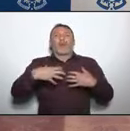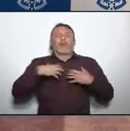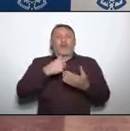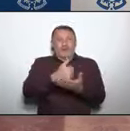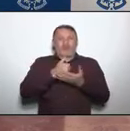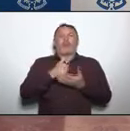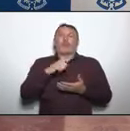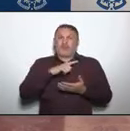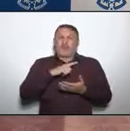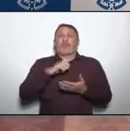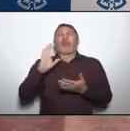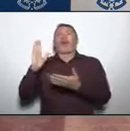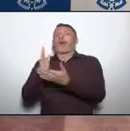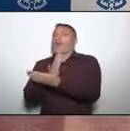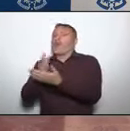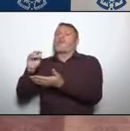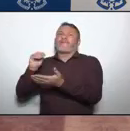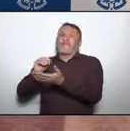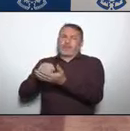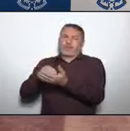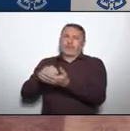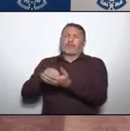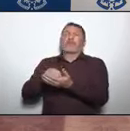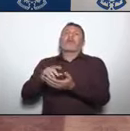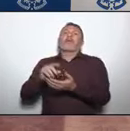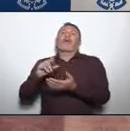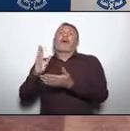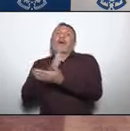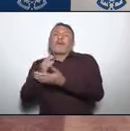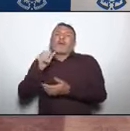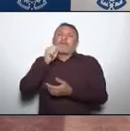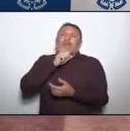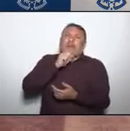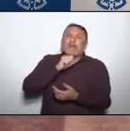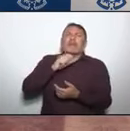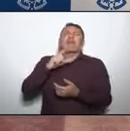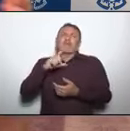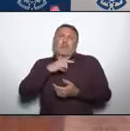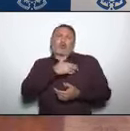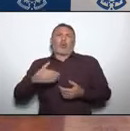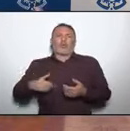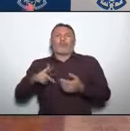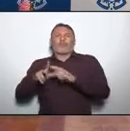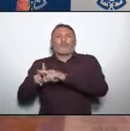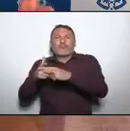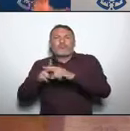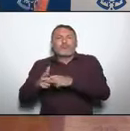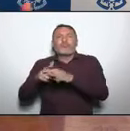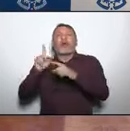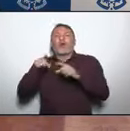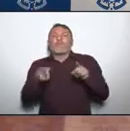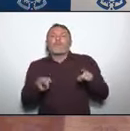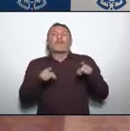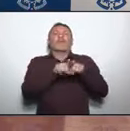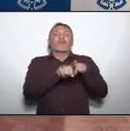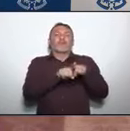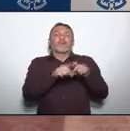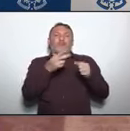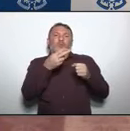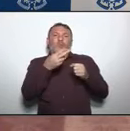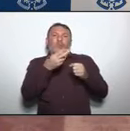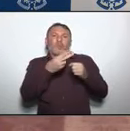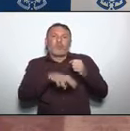que tem, assim, dando manutenção até numa parceria com Universidade Federal, com